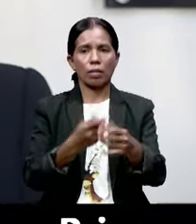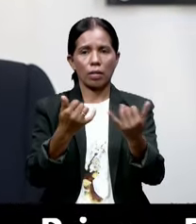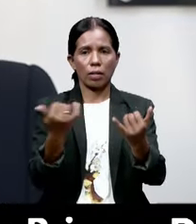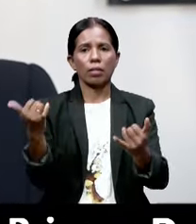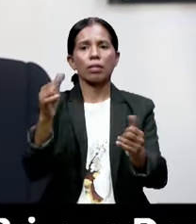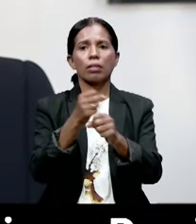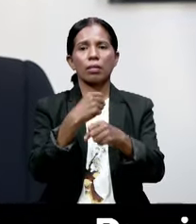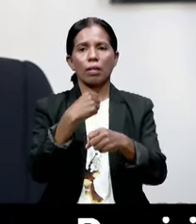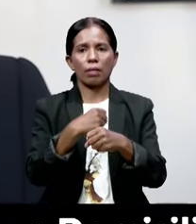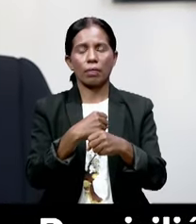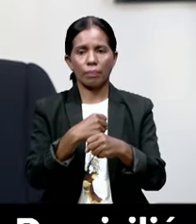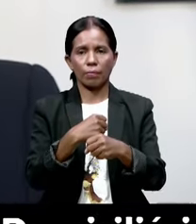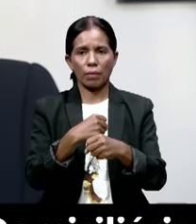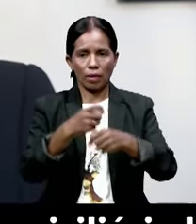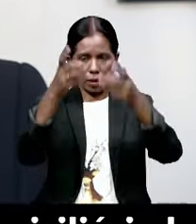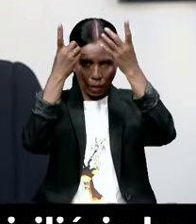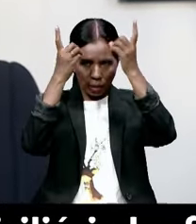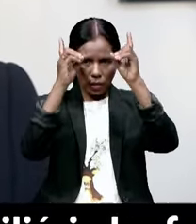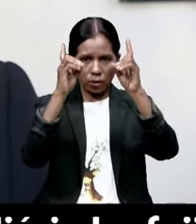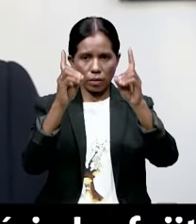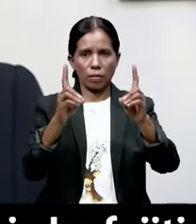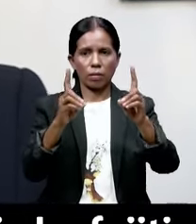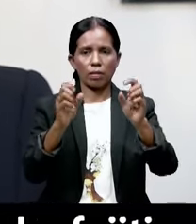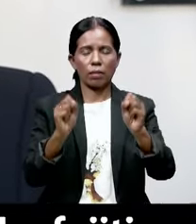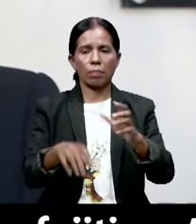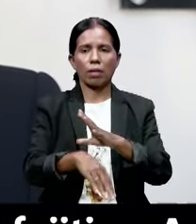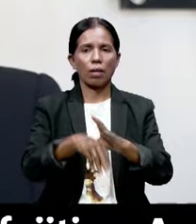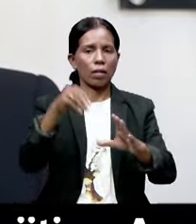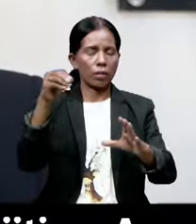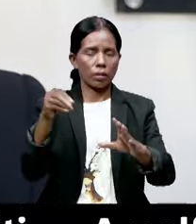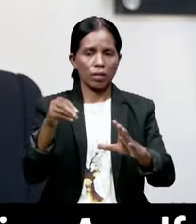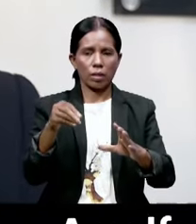Halo, decisão para Tubele, Hassai Tiha,